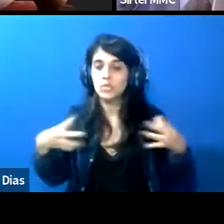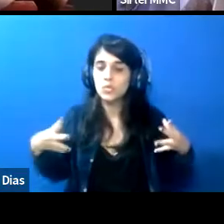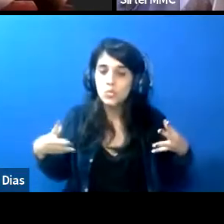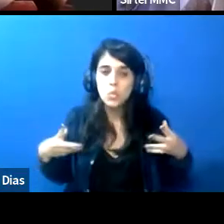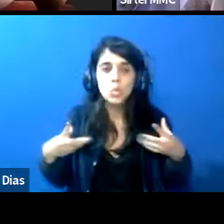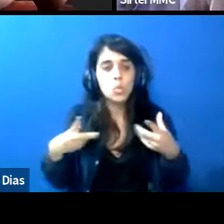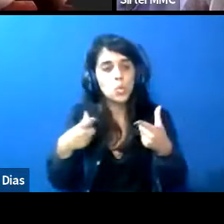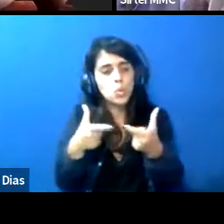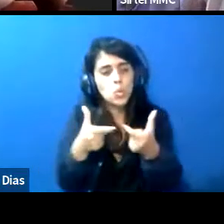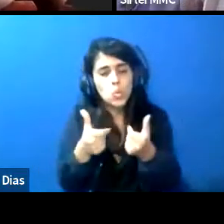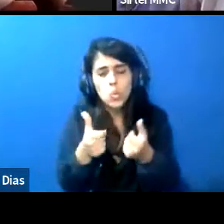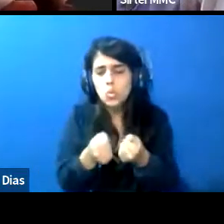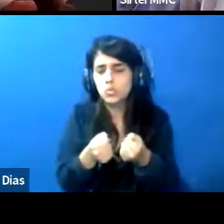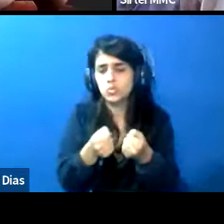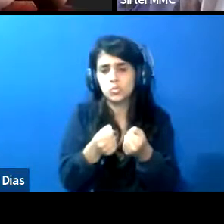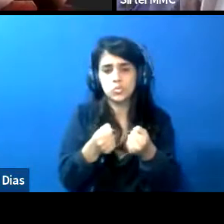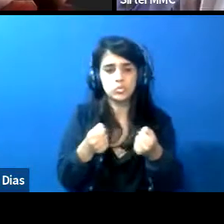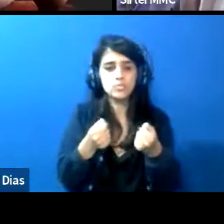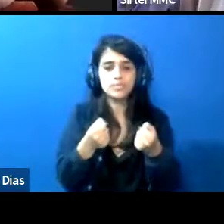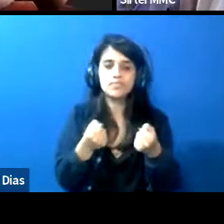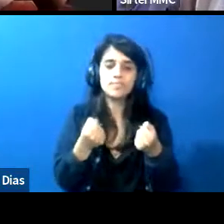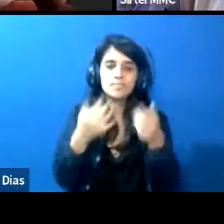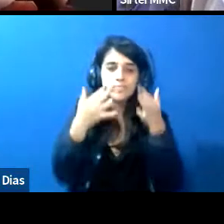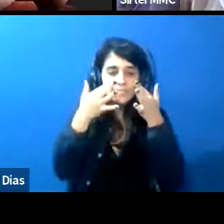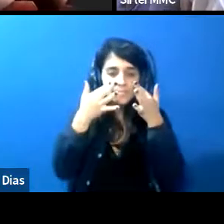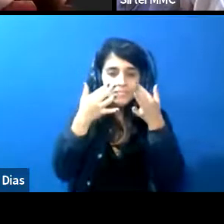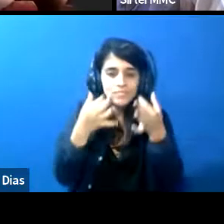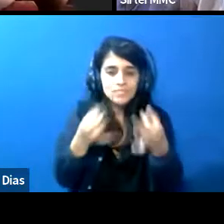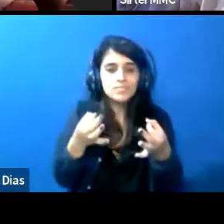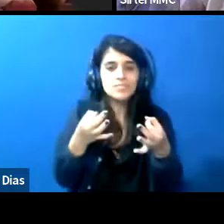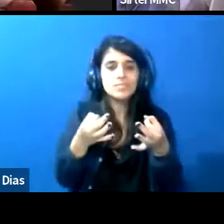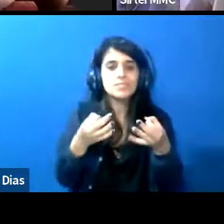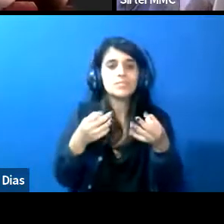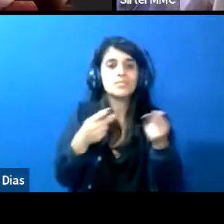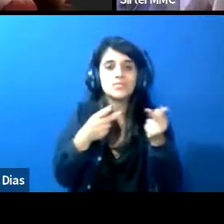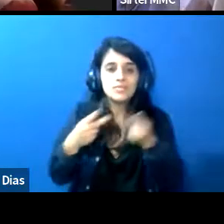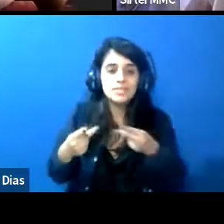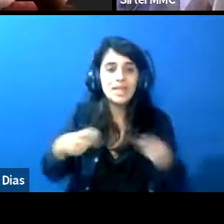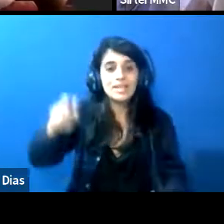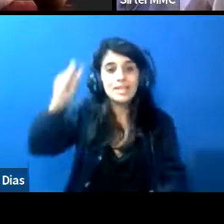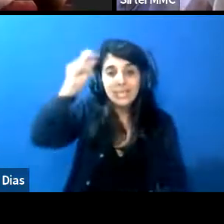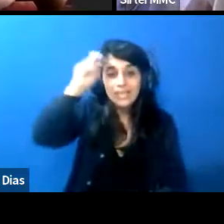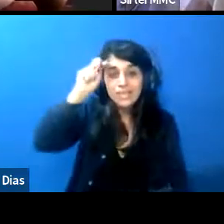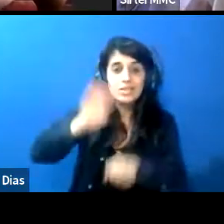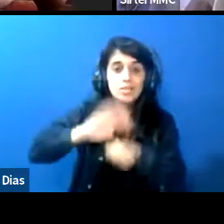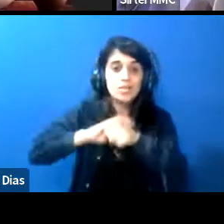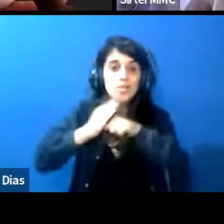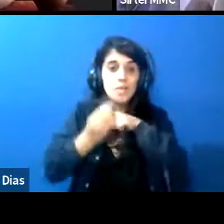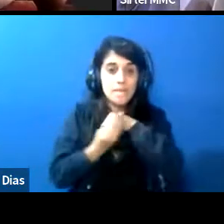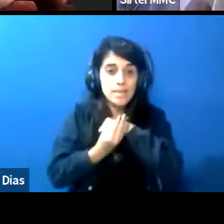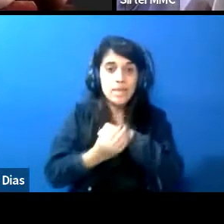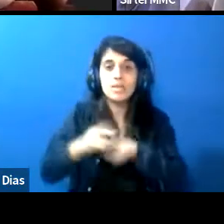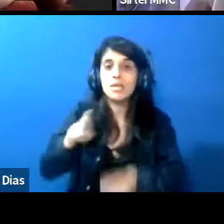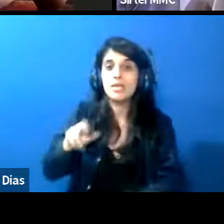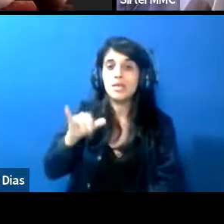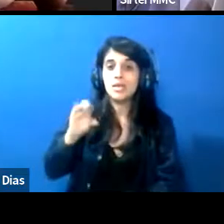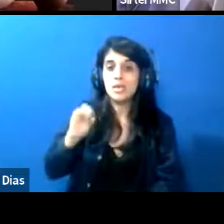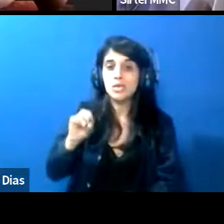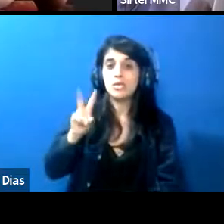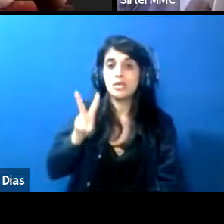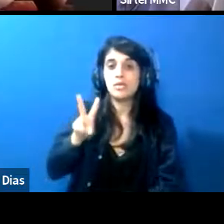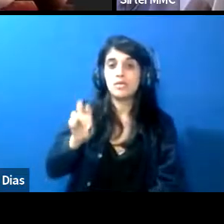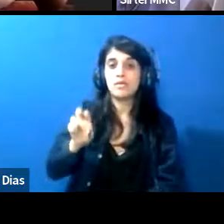a todas e todos que estejam por aqui para nos visitar nas quintas-feiras, no bairro Rio Vermelho, na Avenida Red